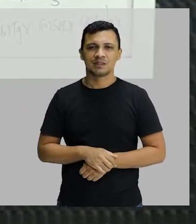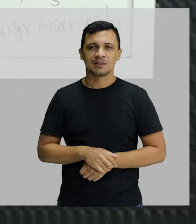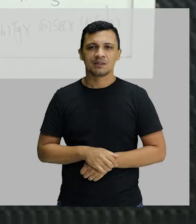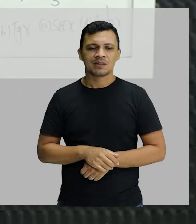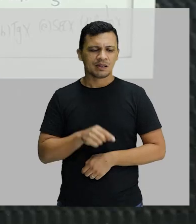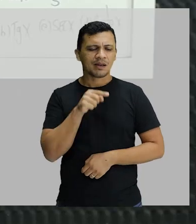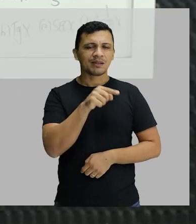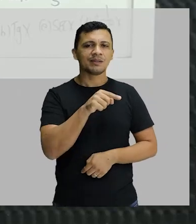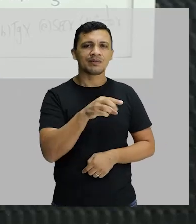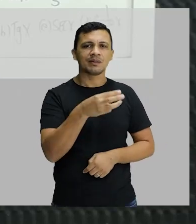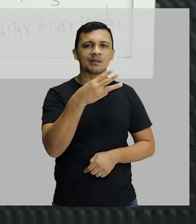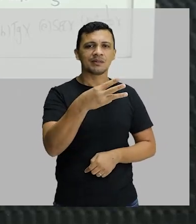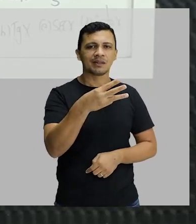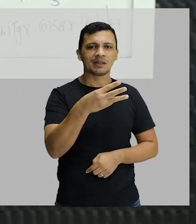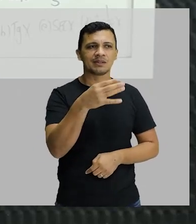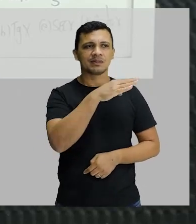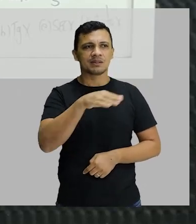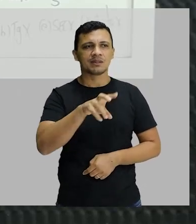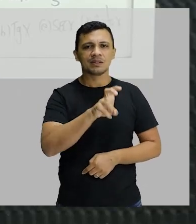dá